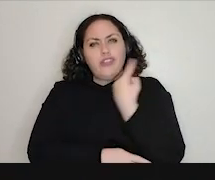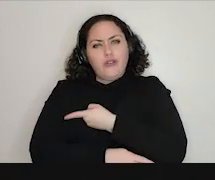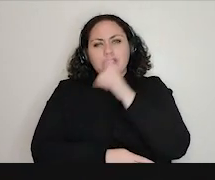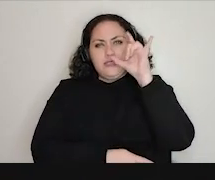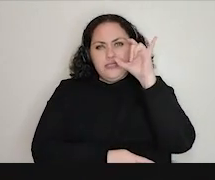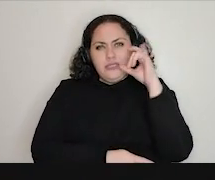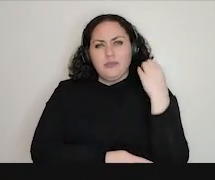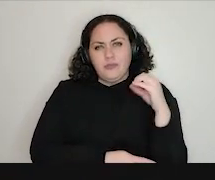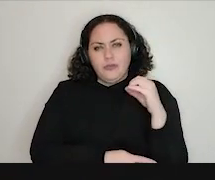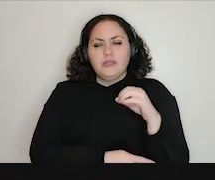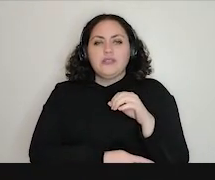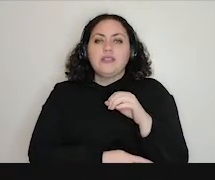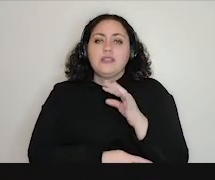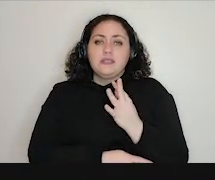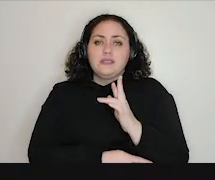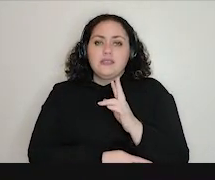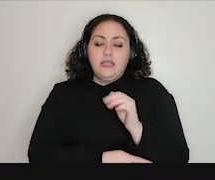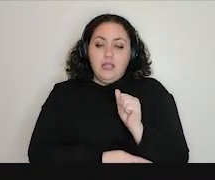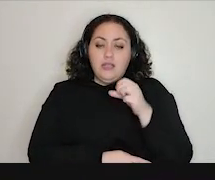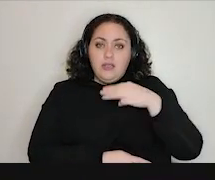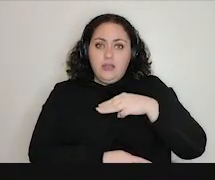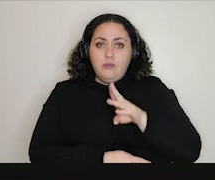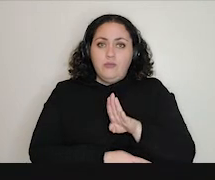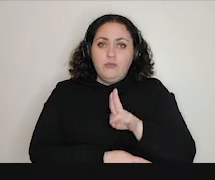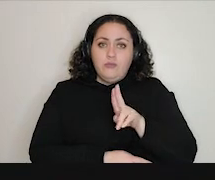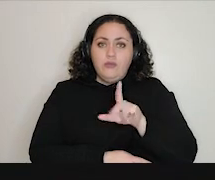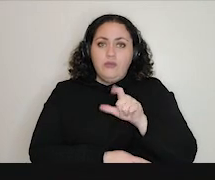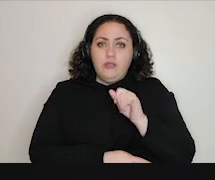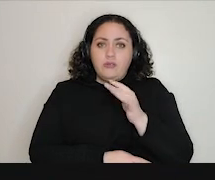que lá a gente tem um monte de materiais.